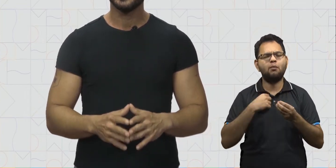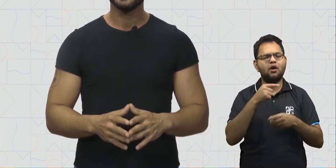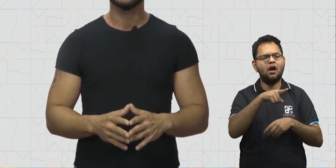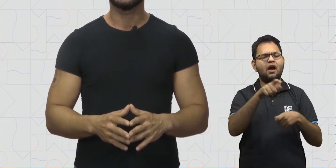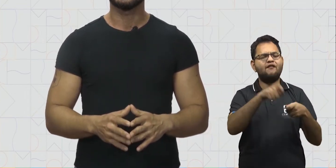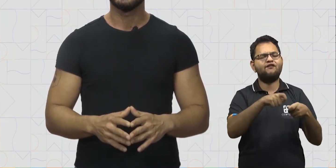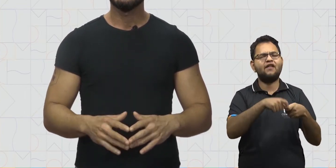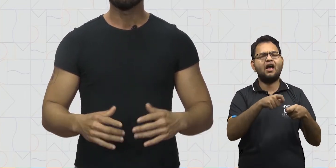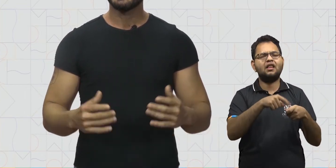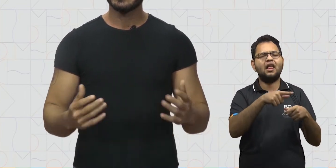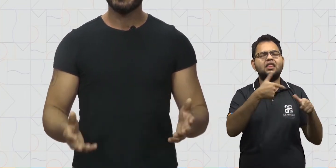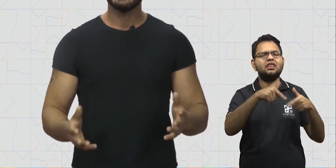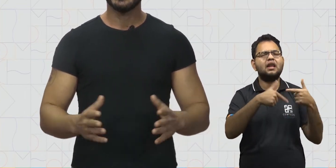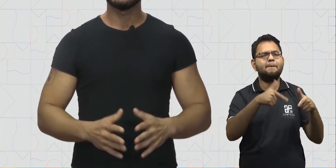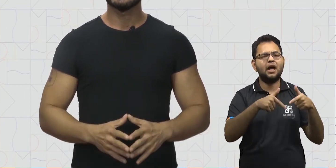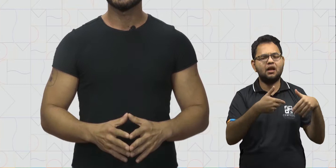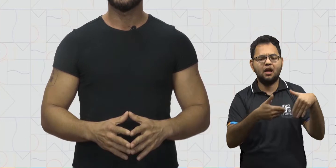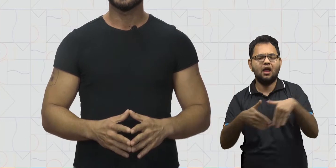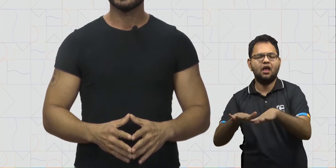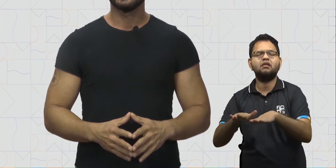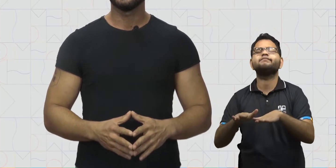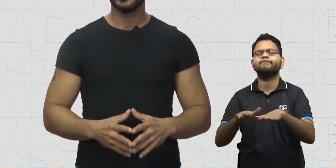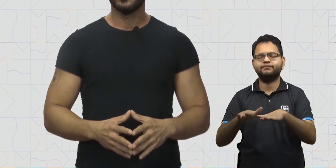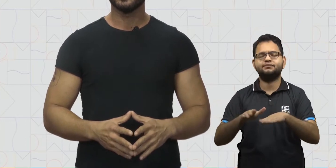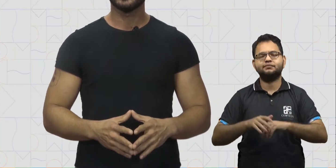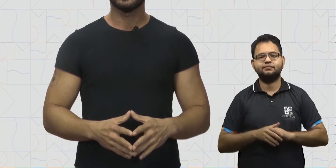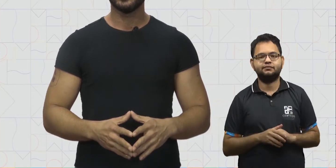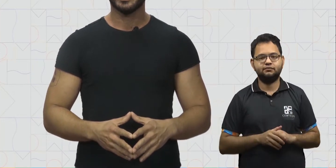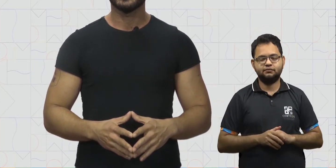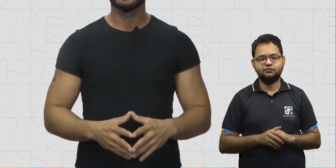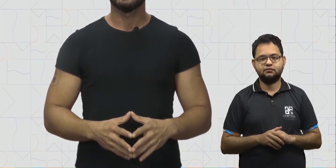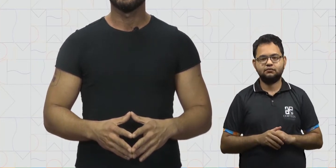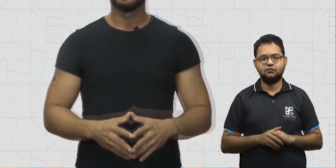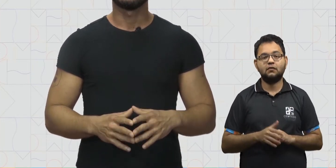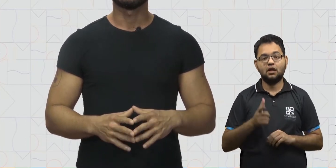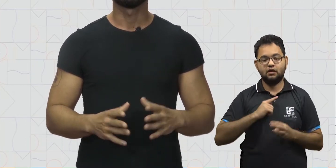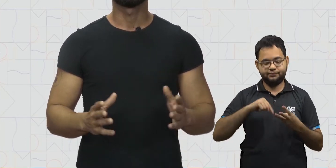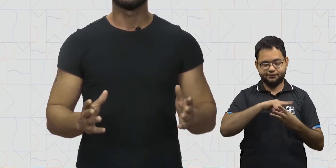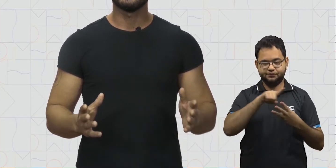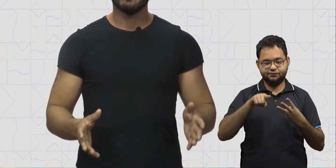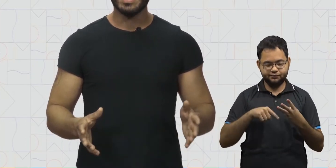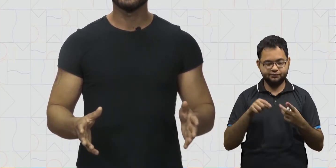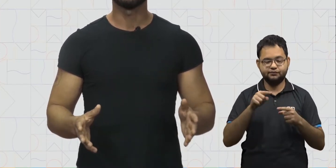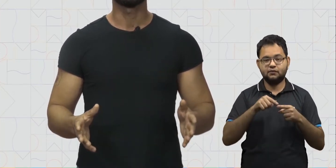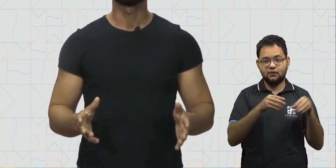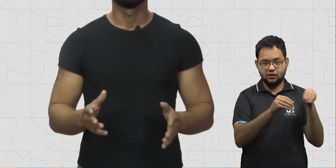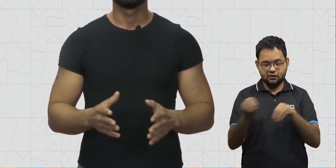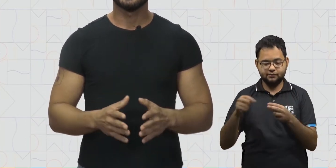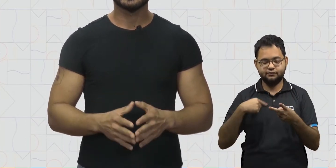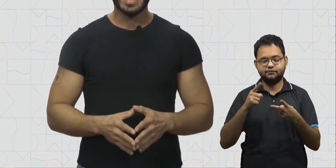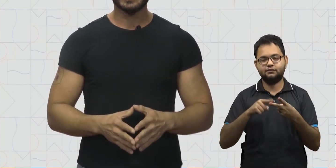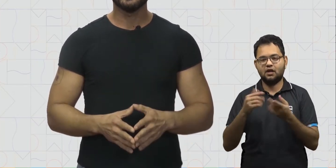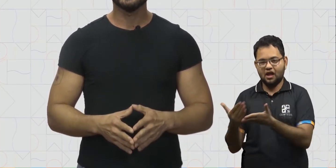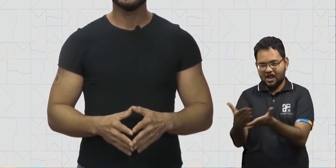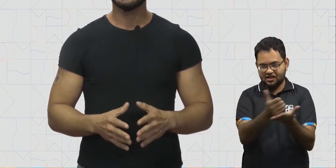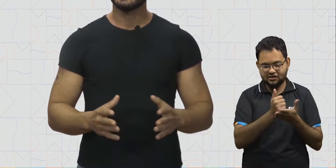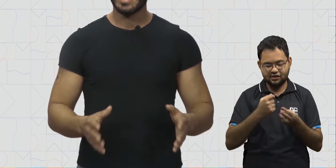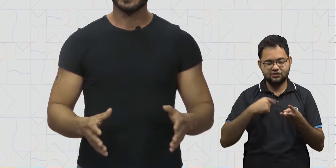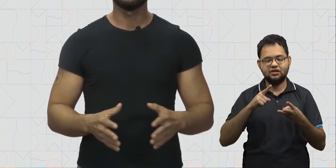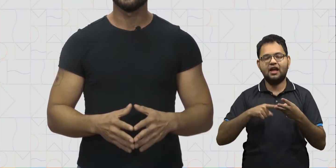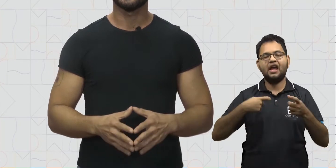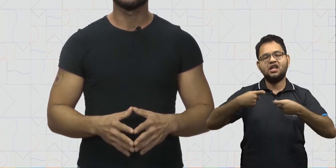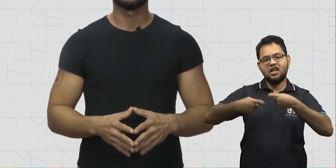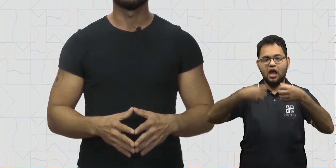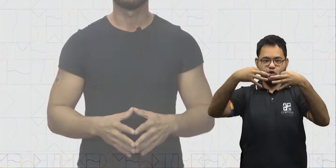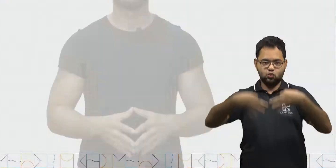conseguir indígenas para trabalhar nessa exploração de recursos naturais, que são os descimentos, os resgates e as